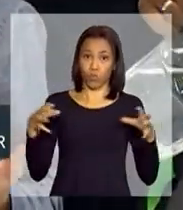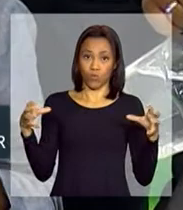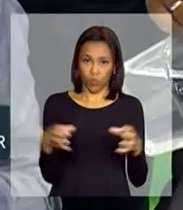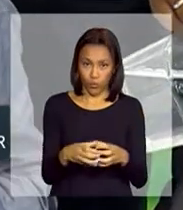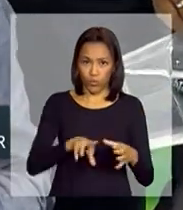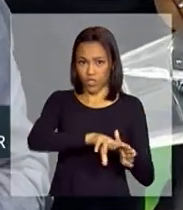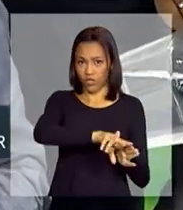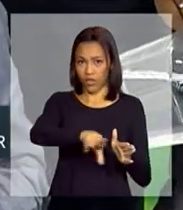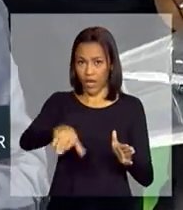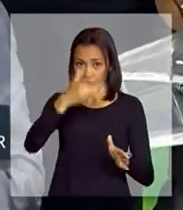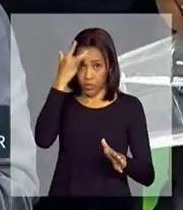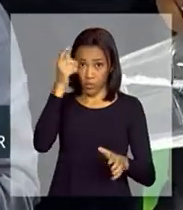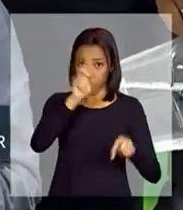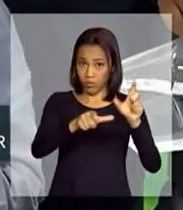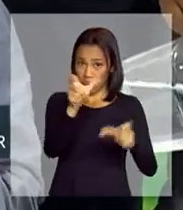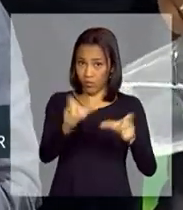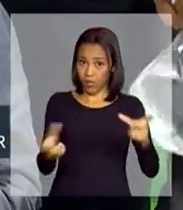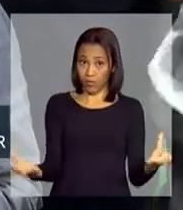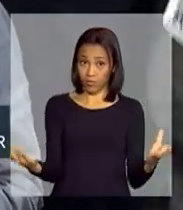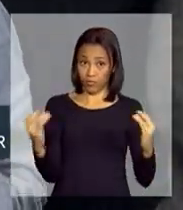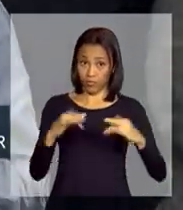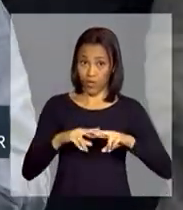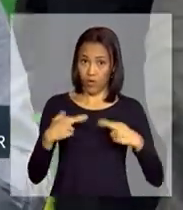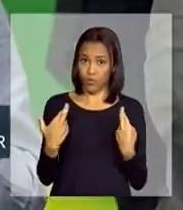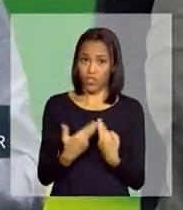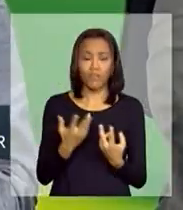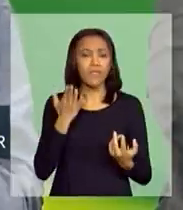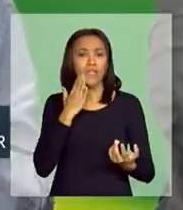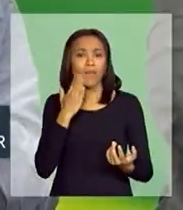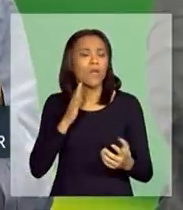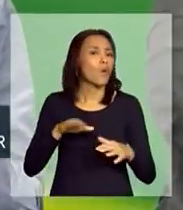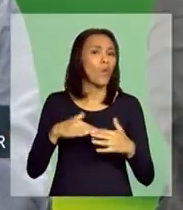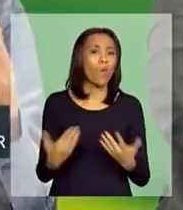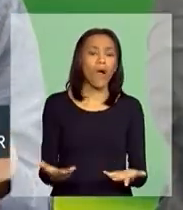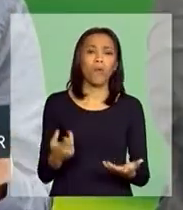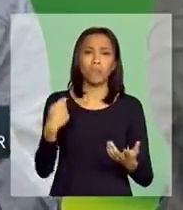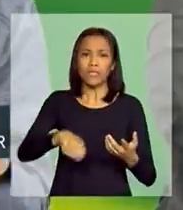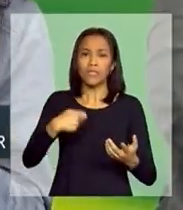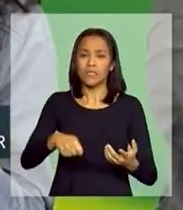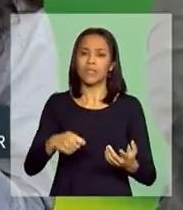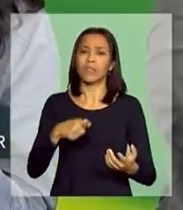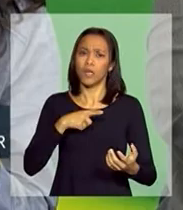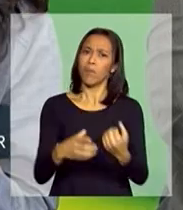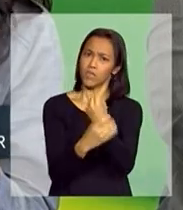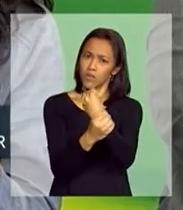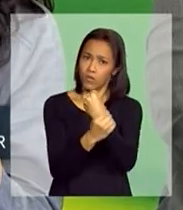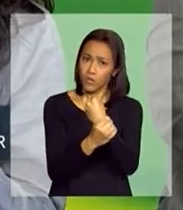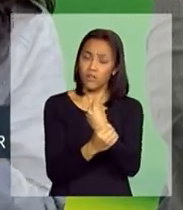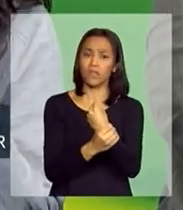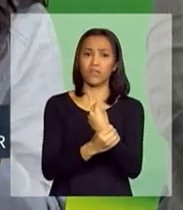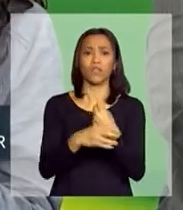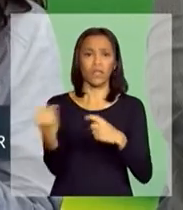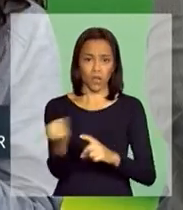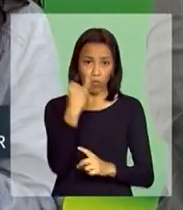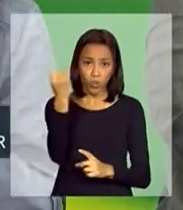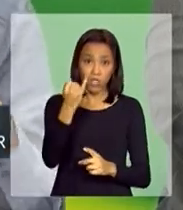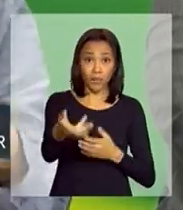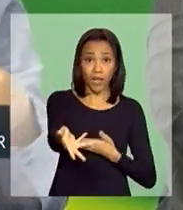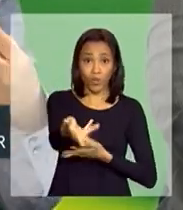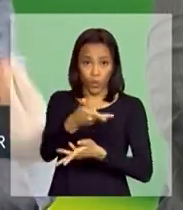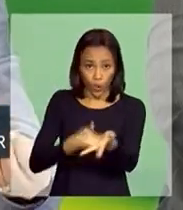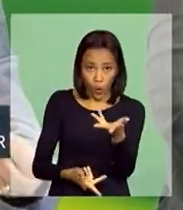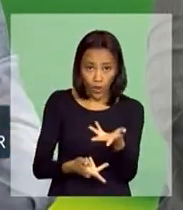que vai definir o que o brasileiro precisa ter garantido como produto essencial para troca